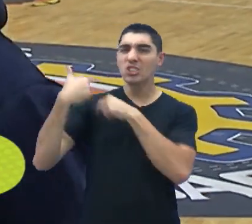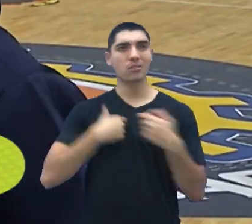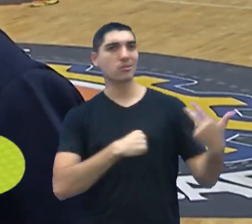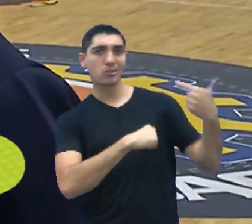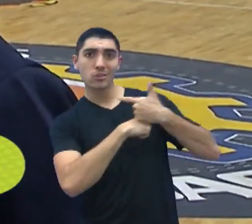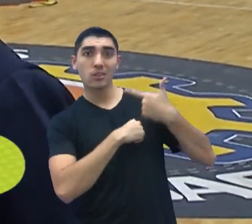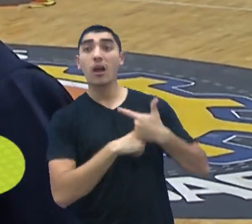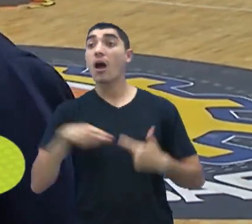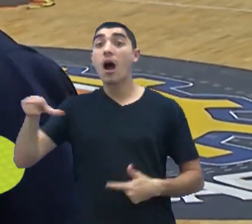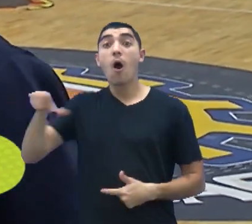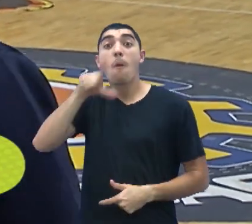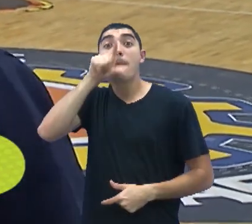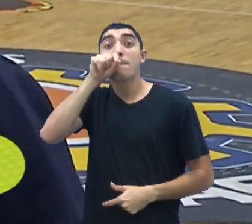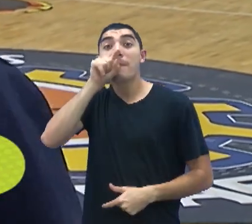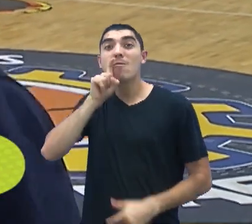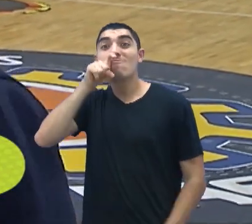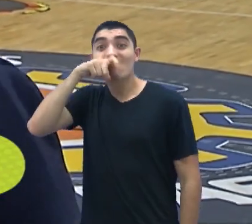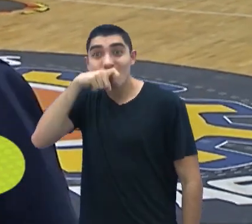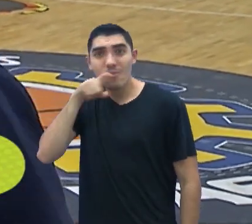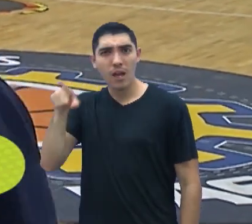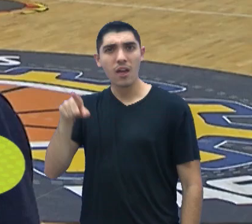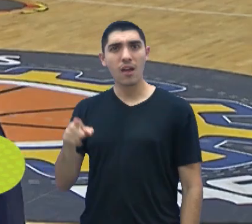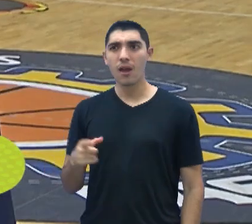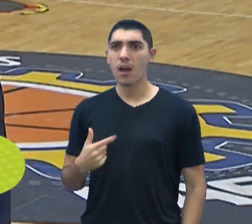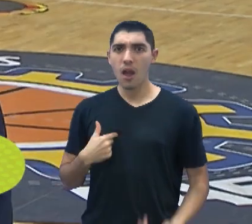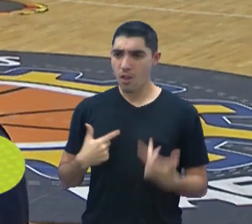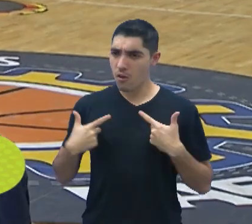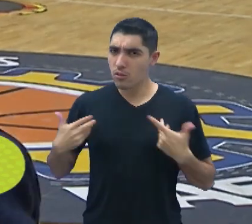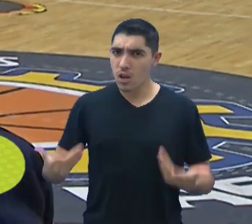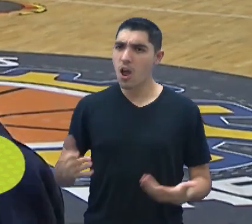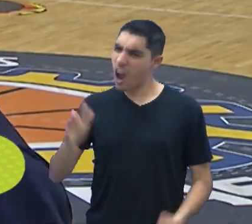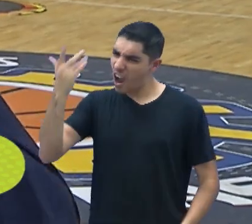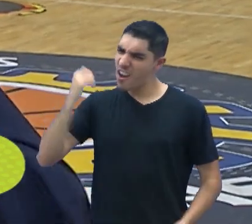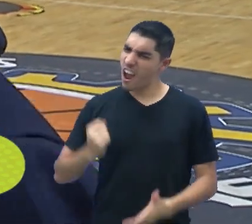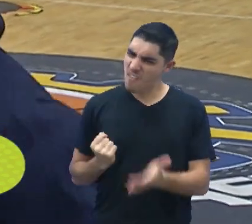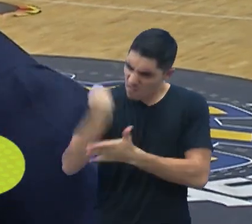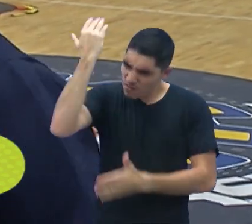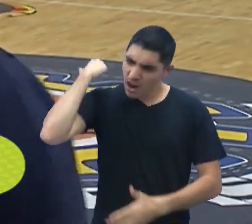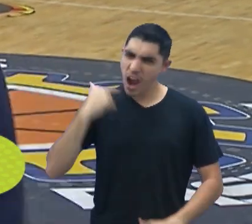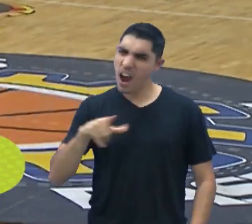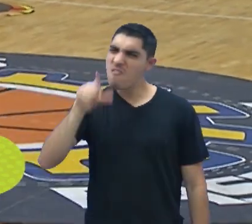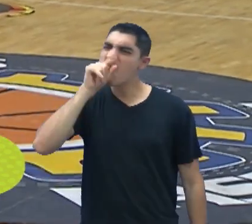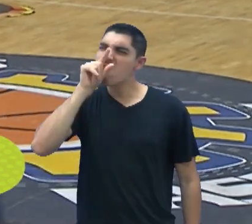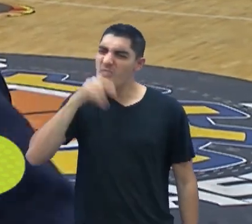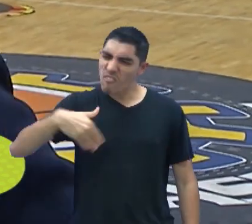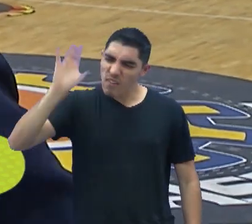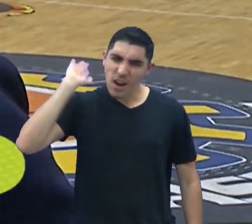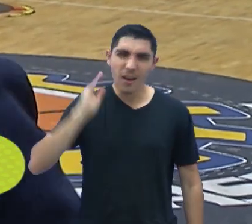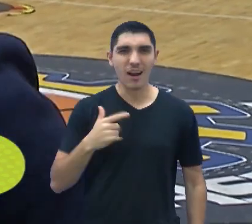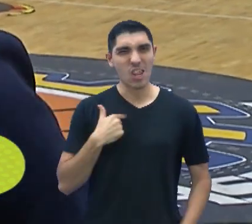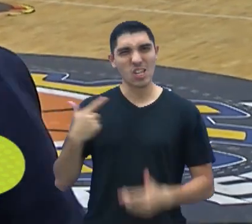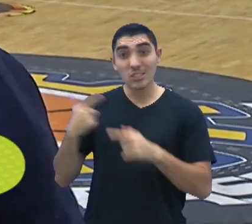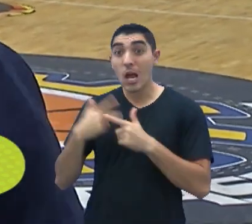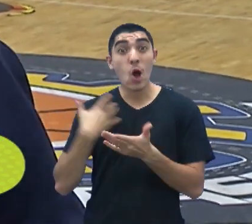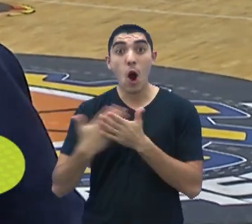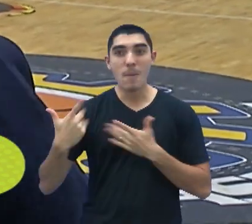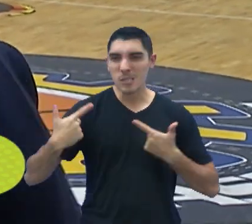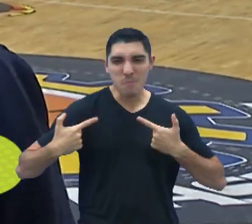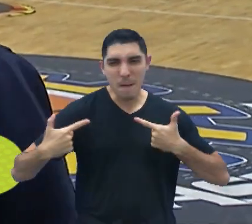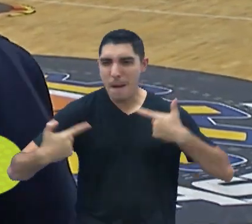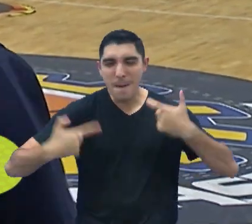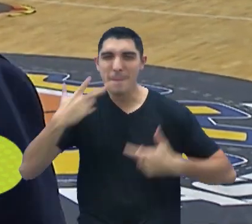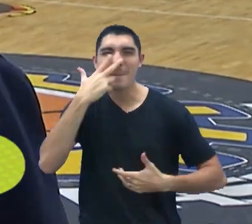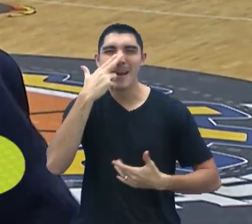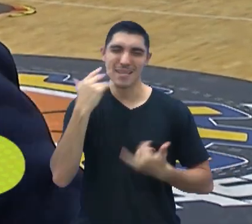o mascote do São José, pô, já xinguei. Tem uma hora que eu já falei, vai se ferrar, pombo, sai daqui. Já virou uma guerra aqui, mas sempre com